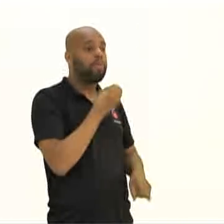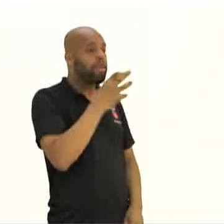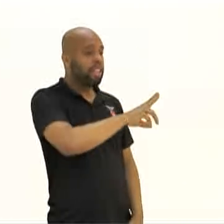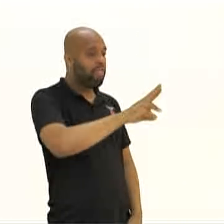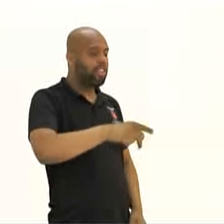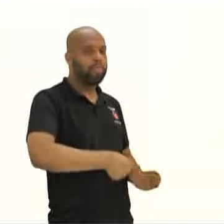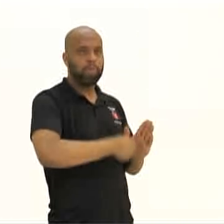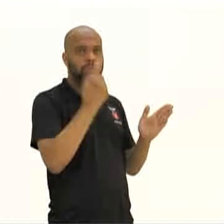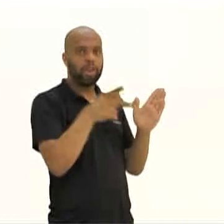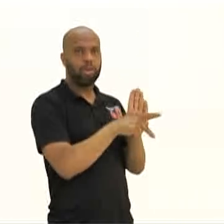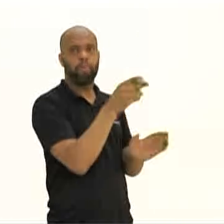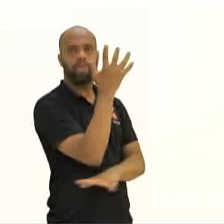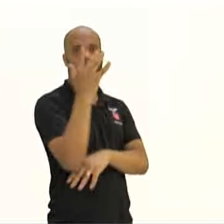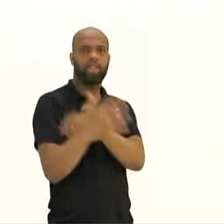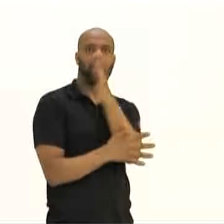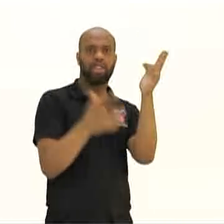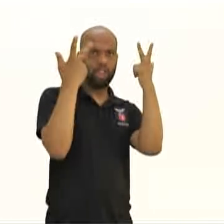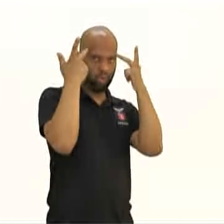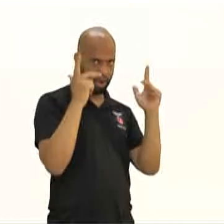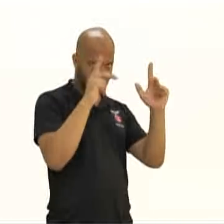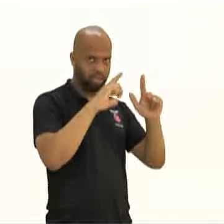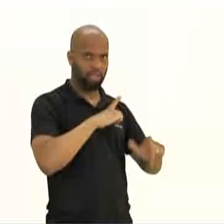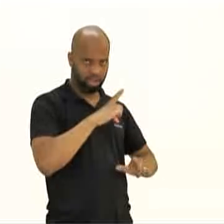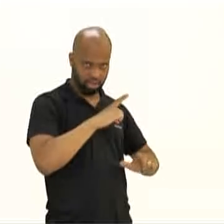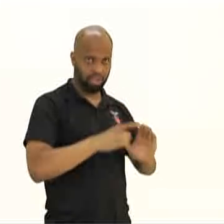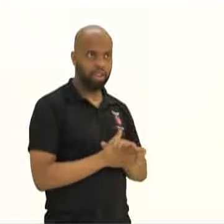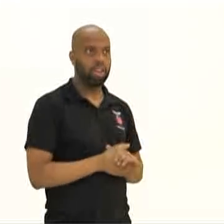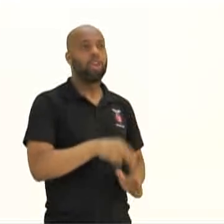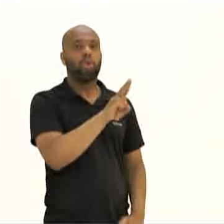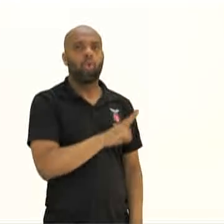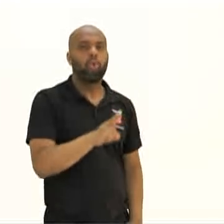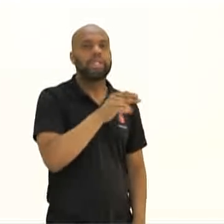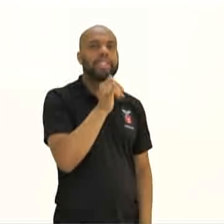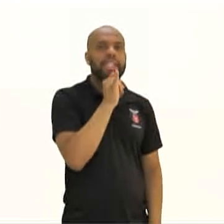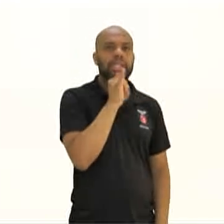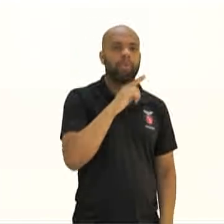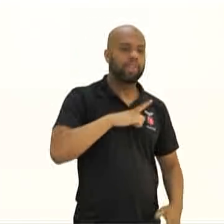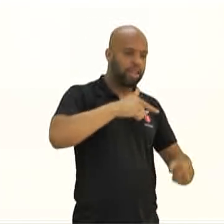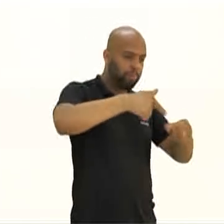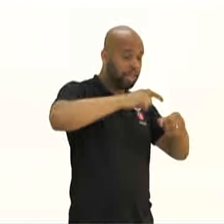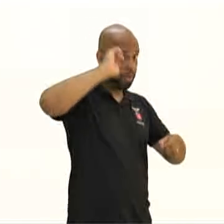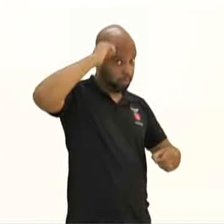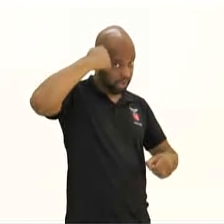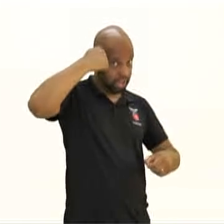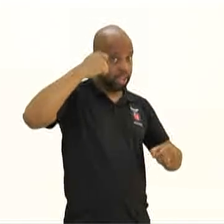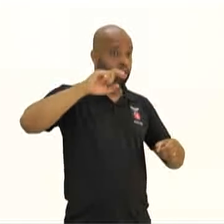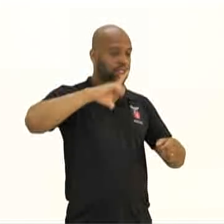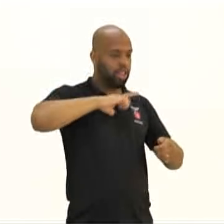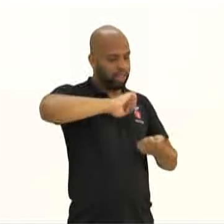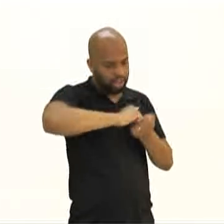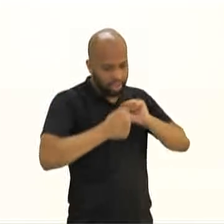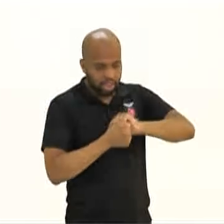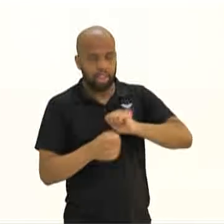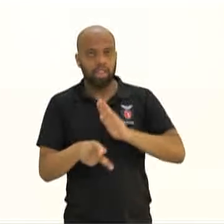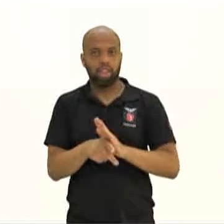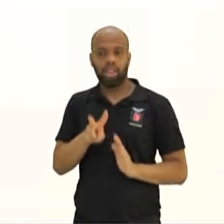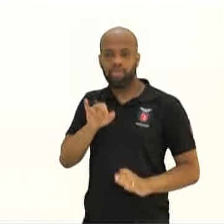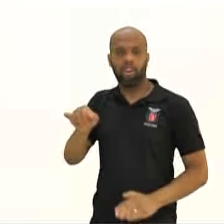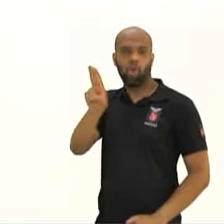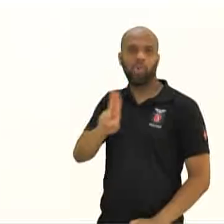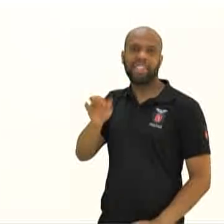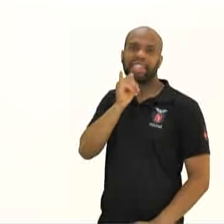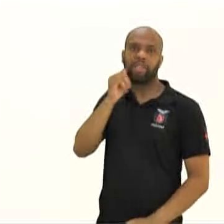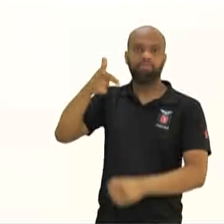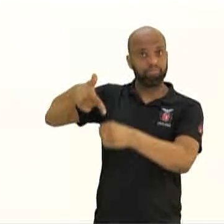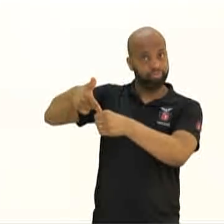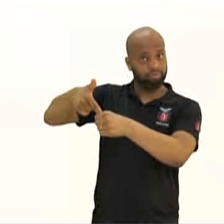da matéria-prima. Então, nós vamos ter, assim, a utilização do petróleo bruto em petróleo já beneficiado, nós